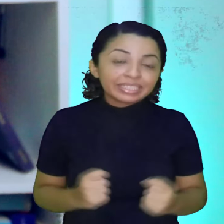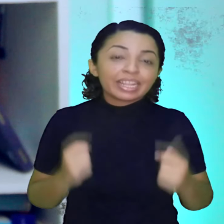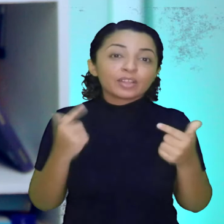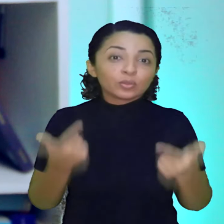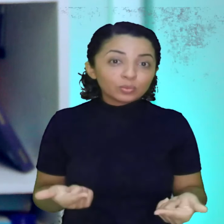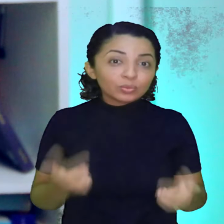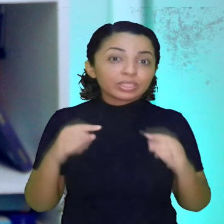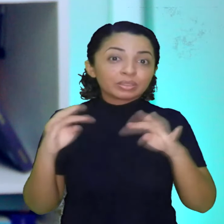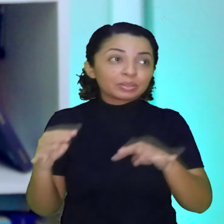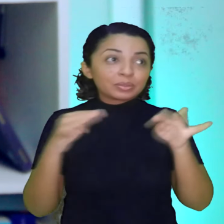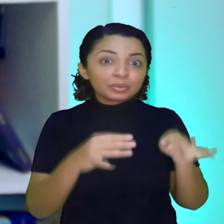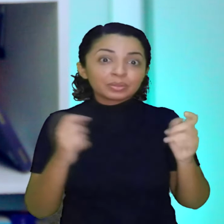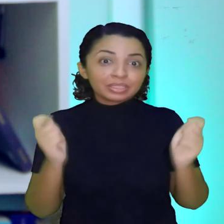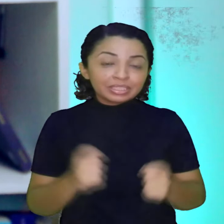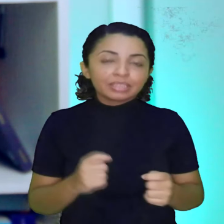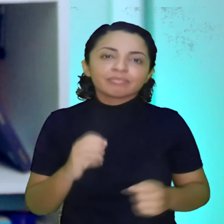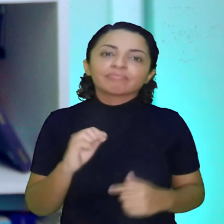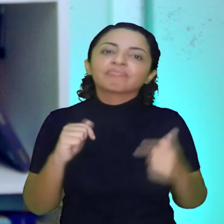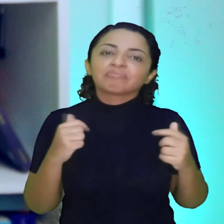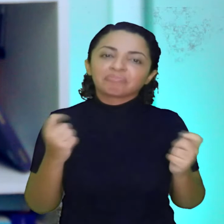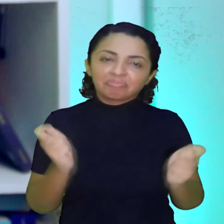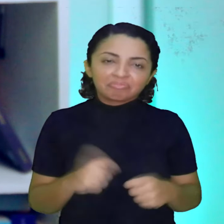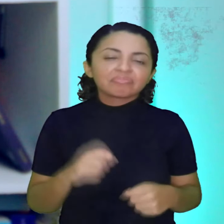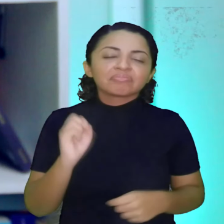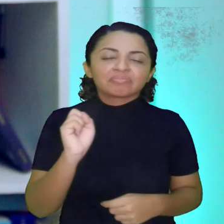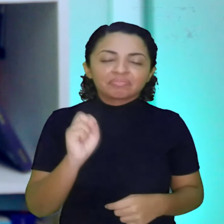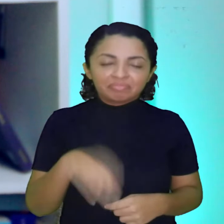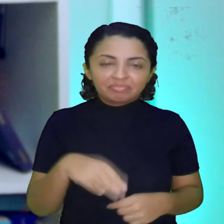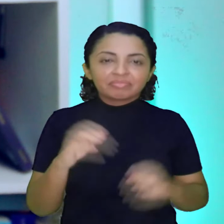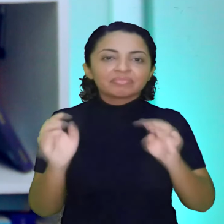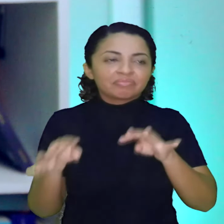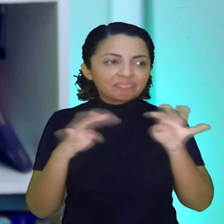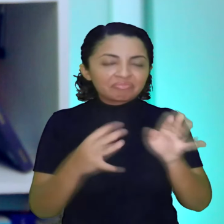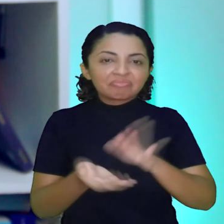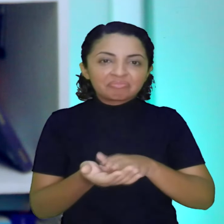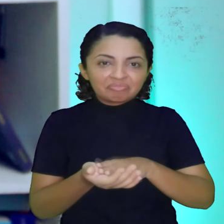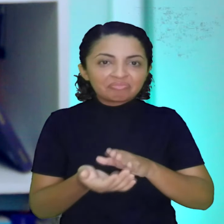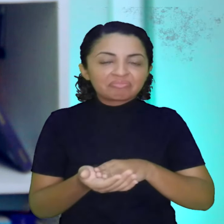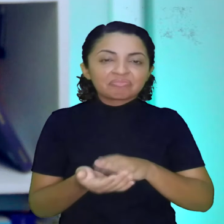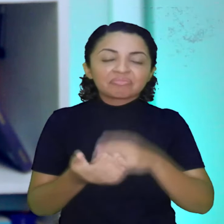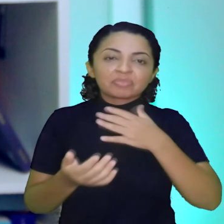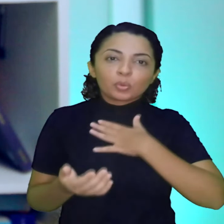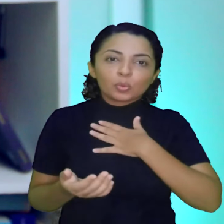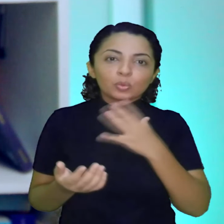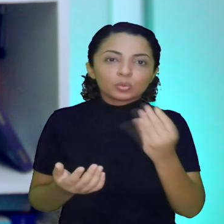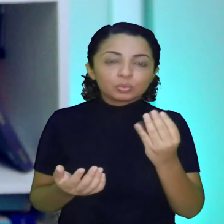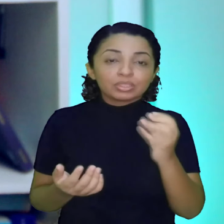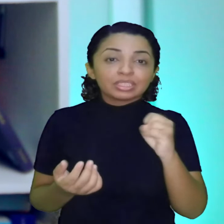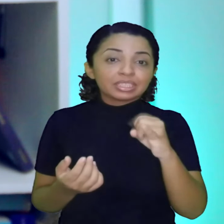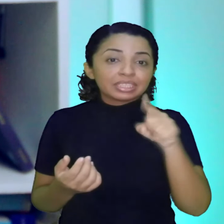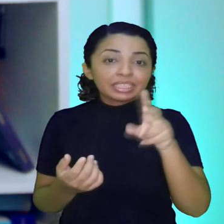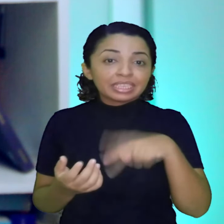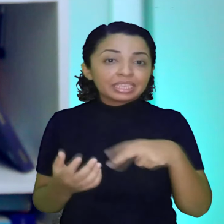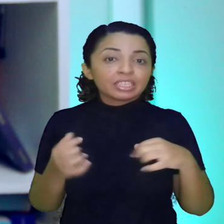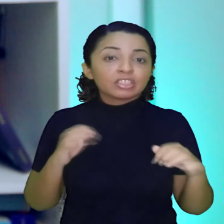o sucesso, os holofotes que estão ganhando? Olha, vale sim, é um bom livro, gostei da leitura desse livro. É um livro que você lê numa